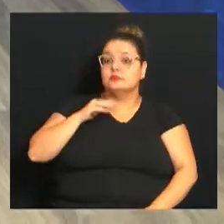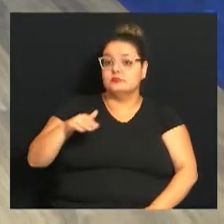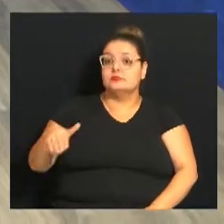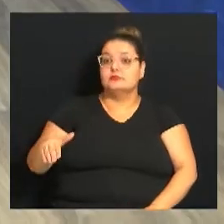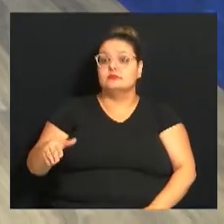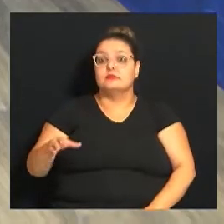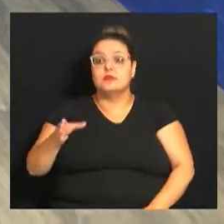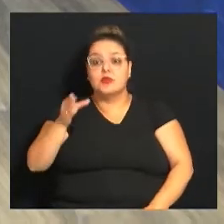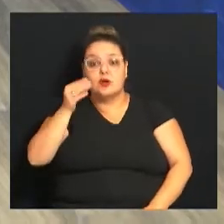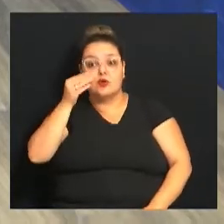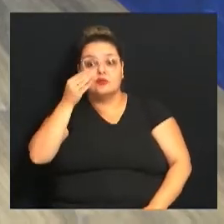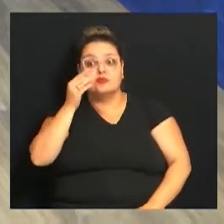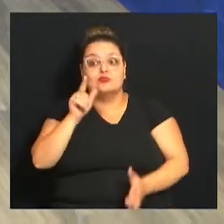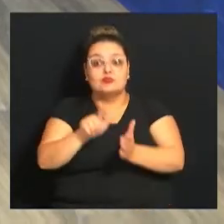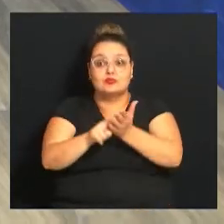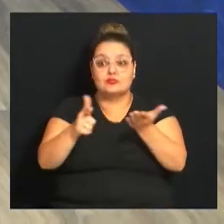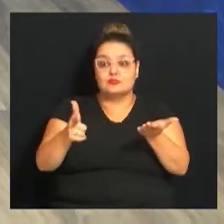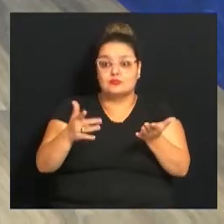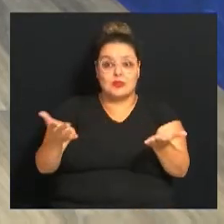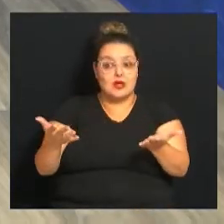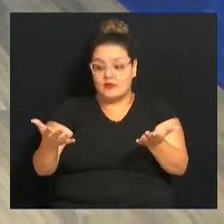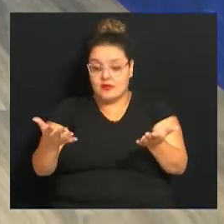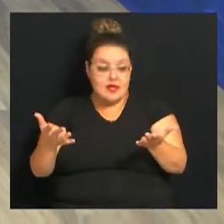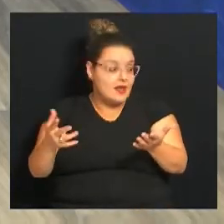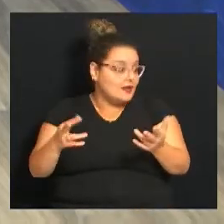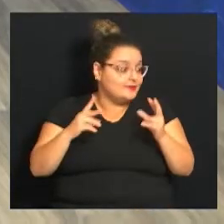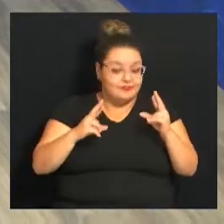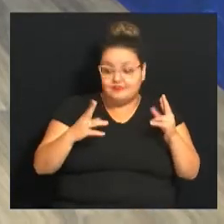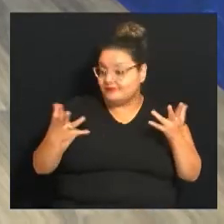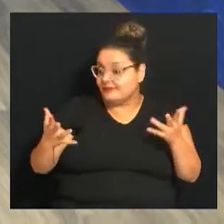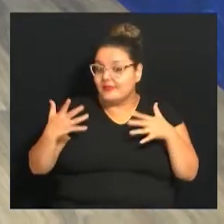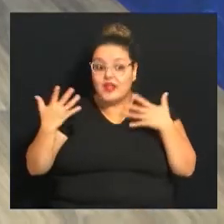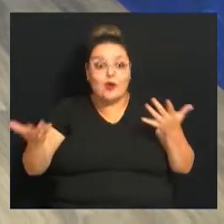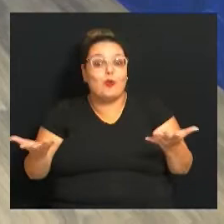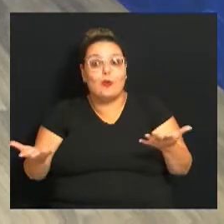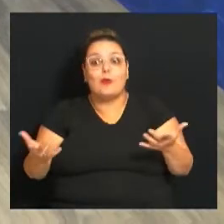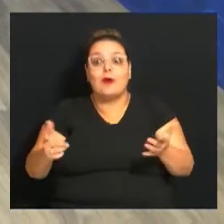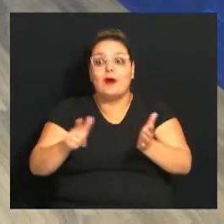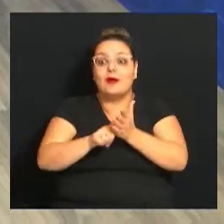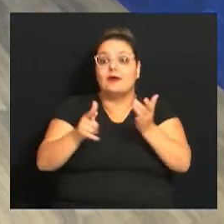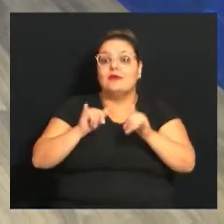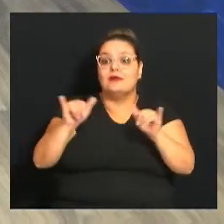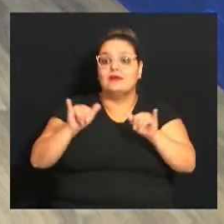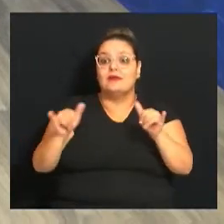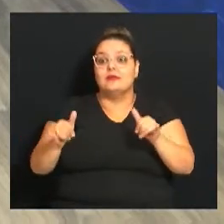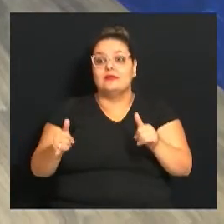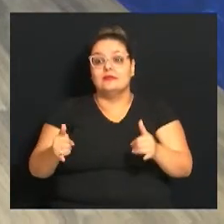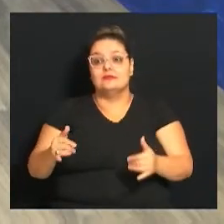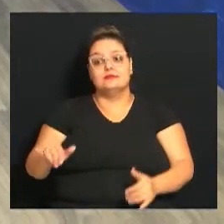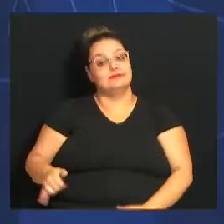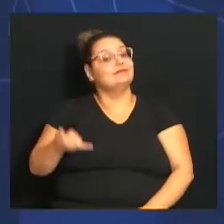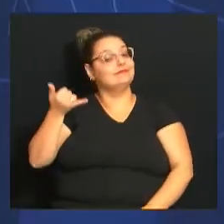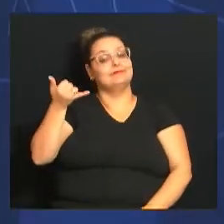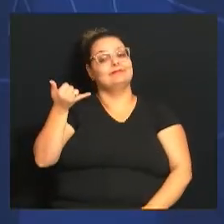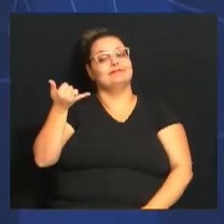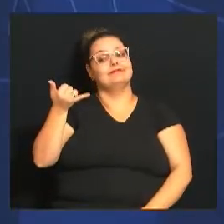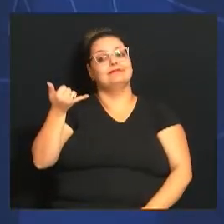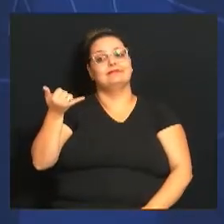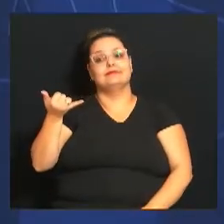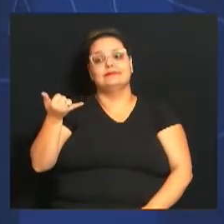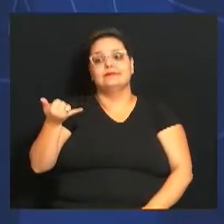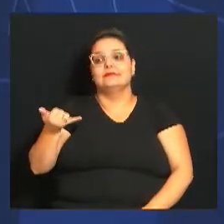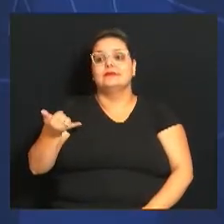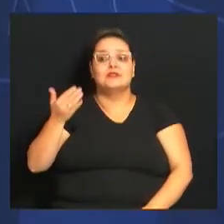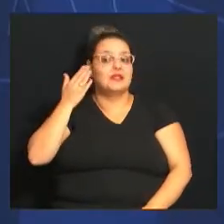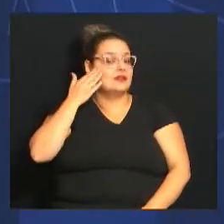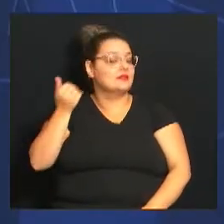jornal impresso, saber qual que era a capa, eu ficava na expectativa, qual que será a notícia, o que eu vou ler. Hoje em dia, aqui, ó, tá na palma da mão. Você pega, você já sabe